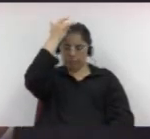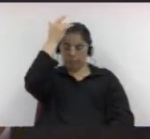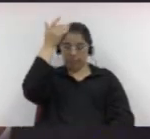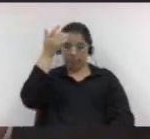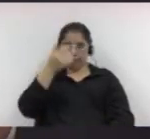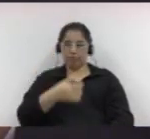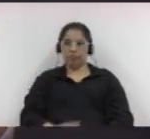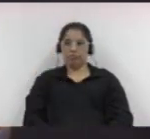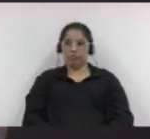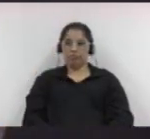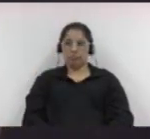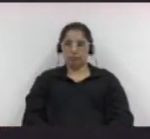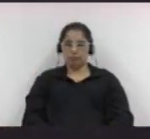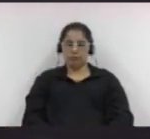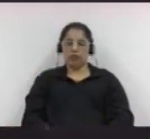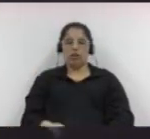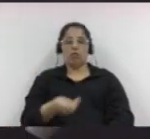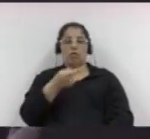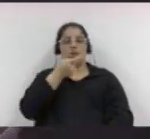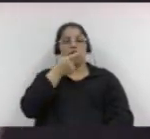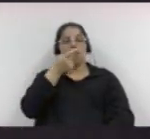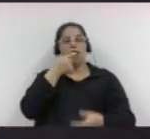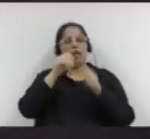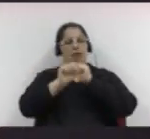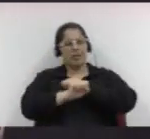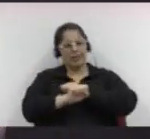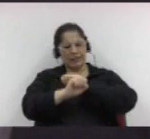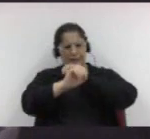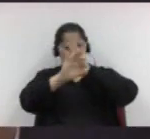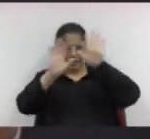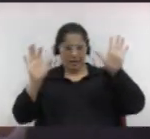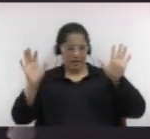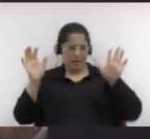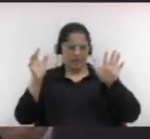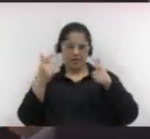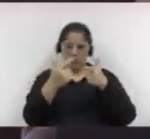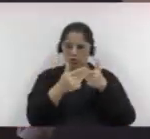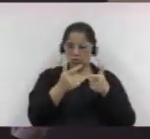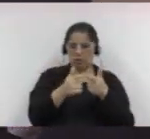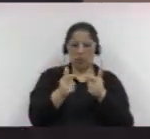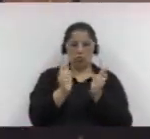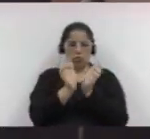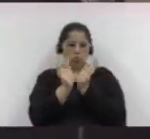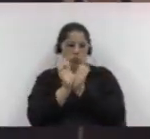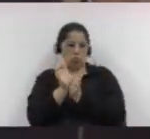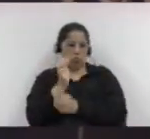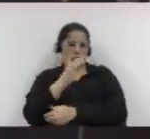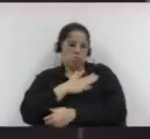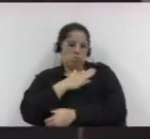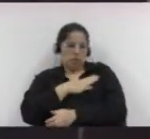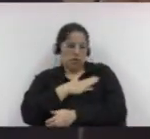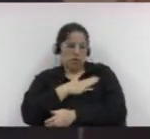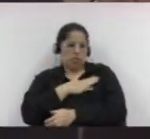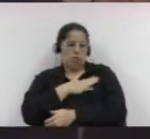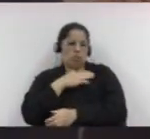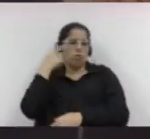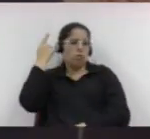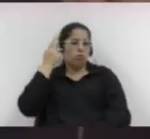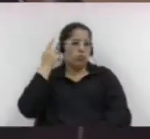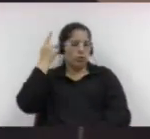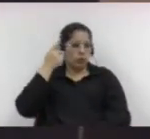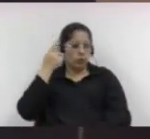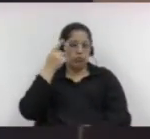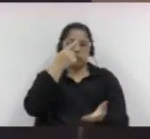claro isso daqui, tirando bandeira partidária do lado. Vou combinar aqui com